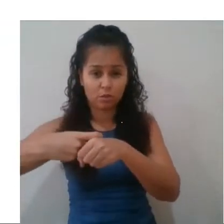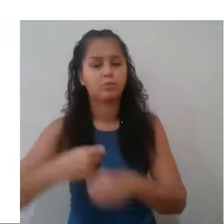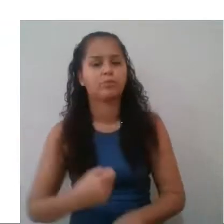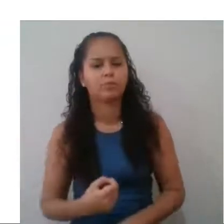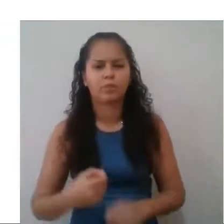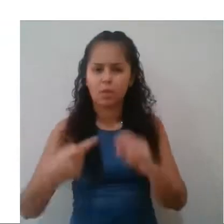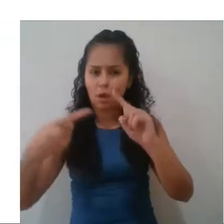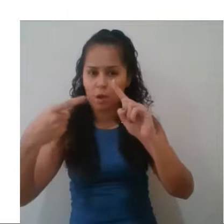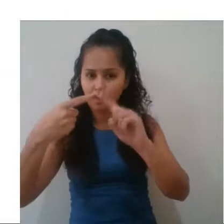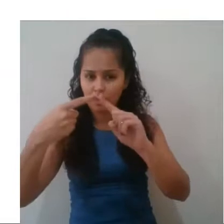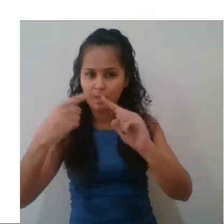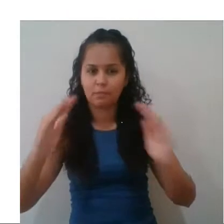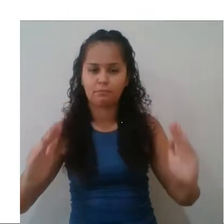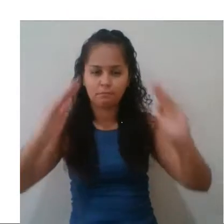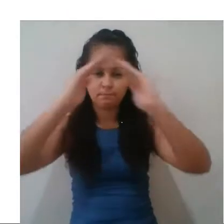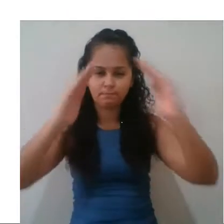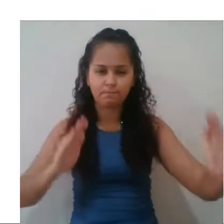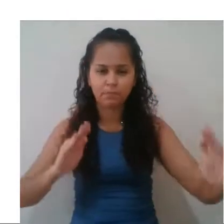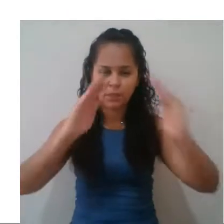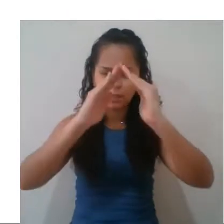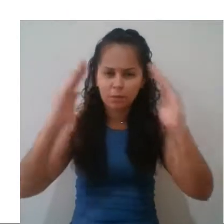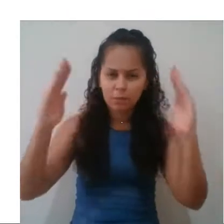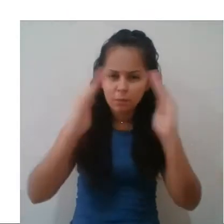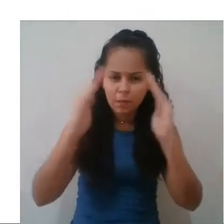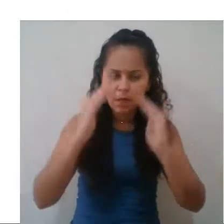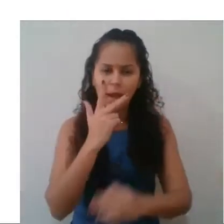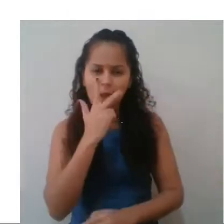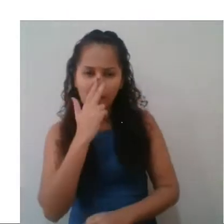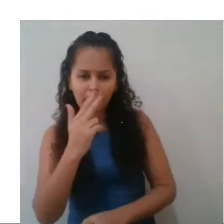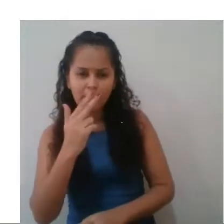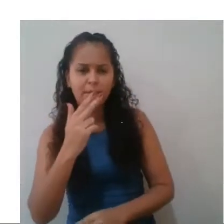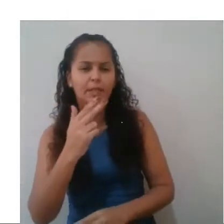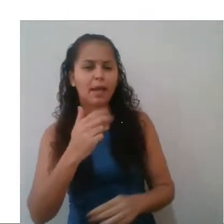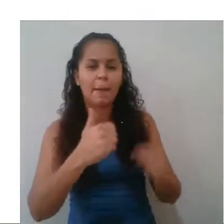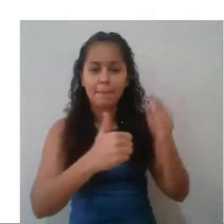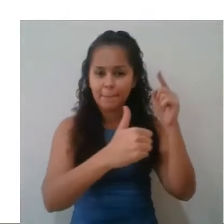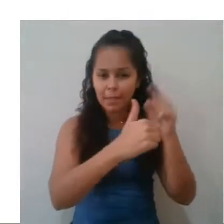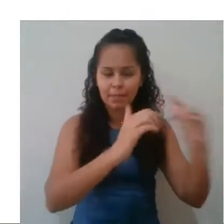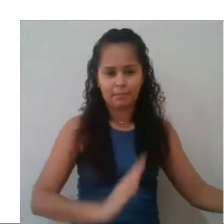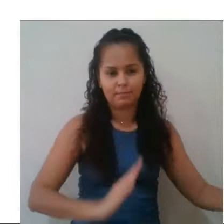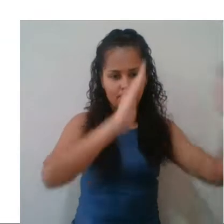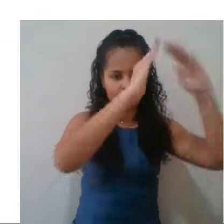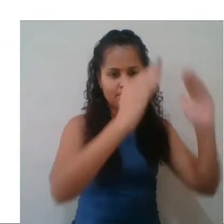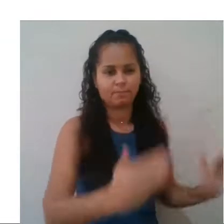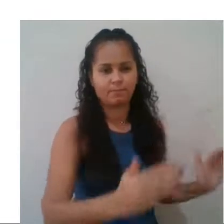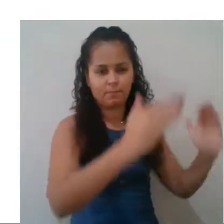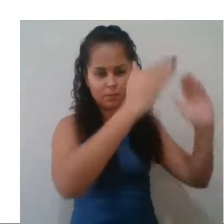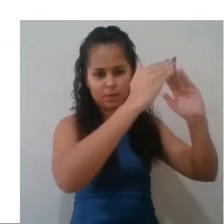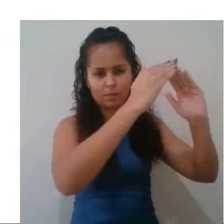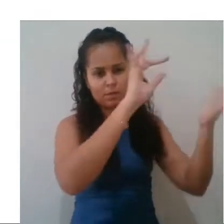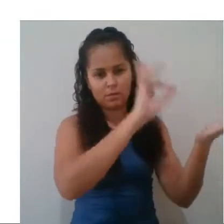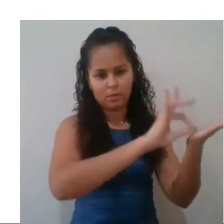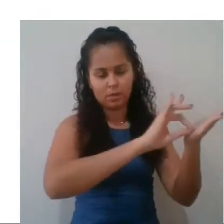desses sólidos é uma pirâmide menor, semelhante à pirâmide original, e o outro sólido nós chamamos